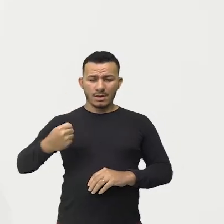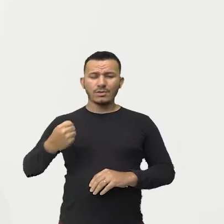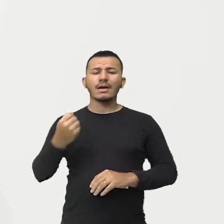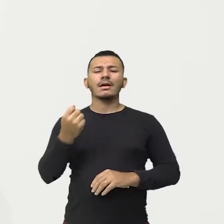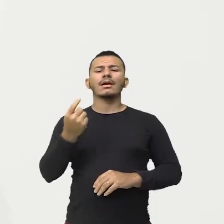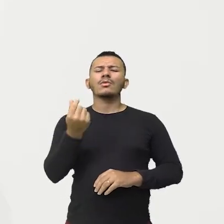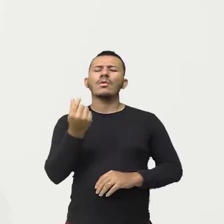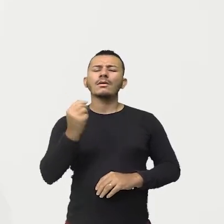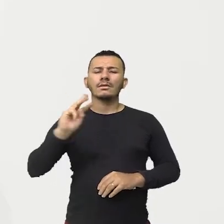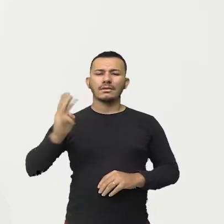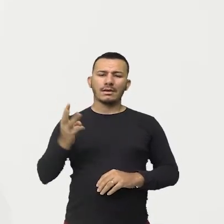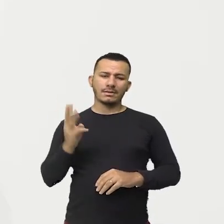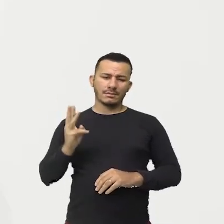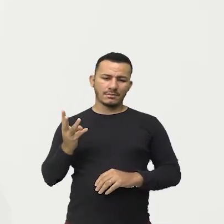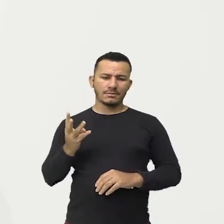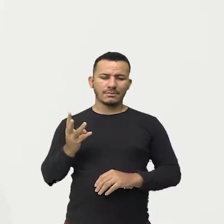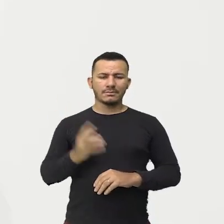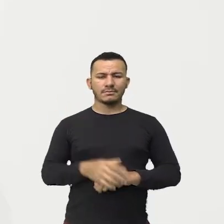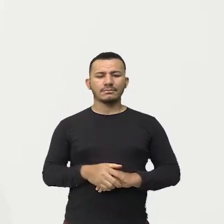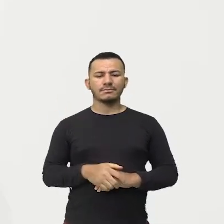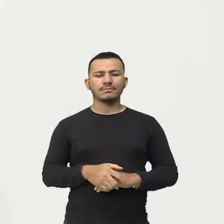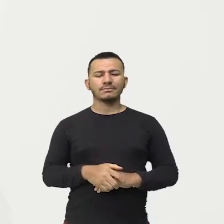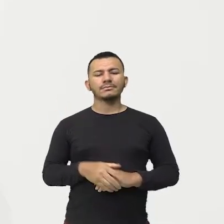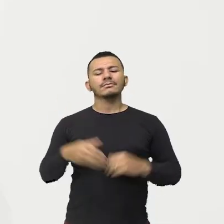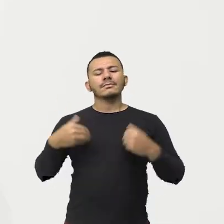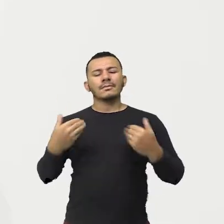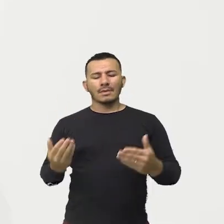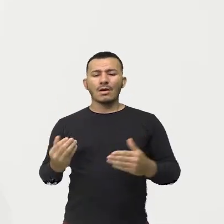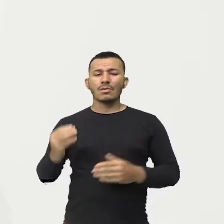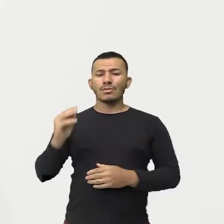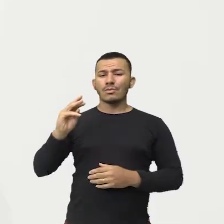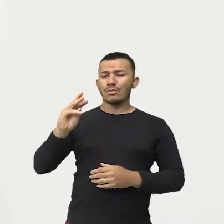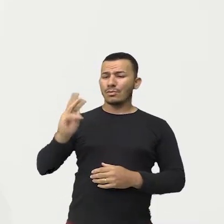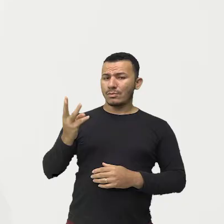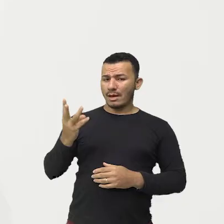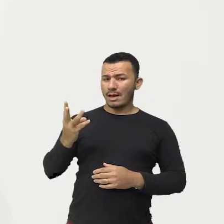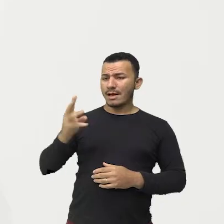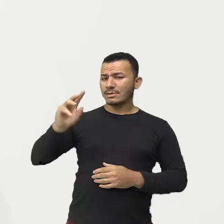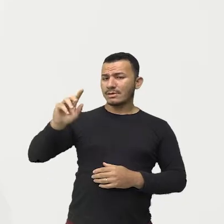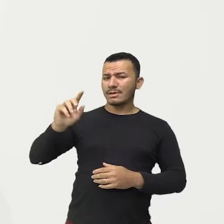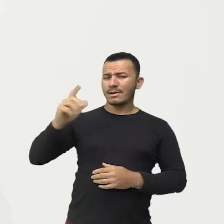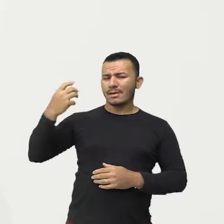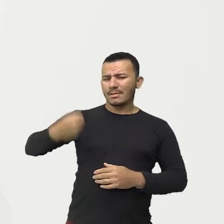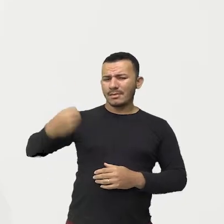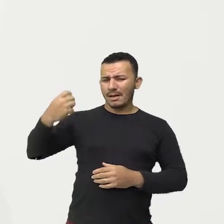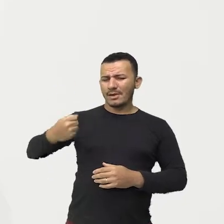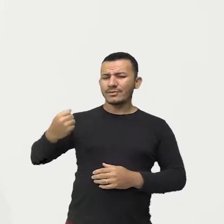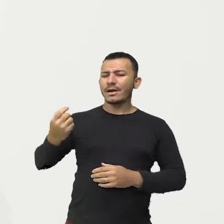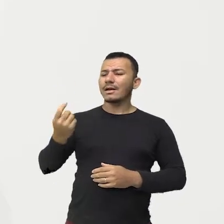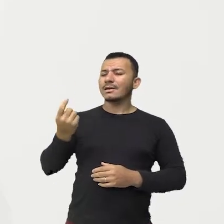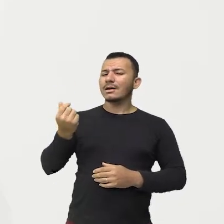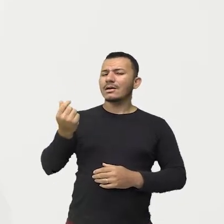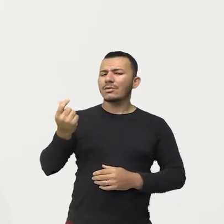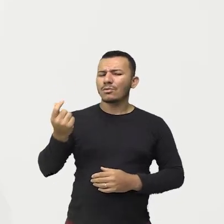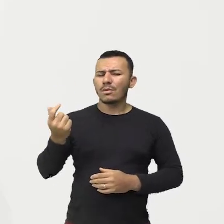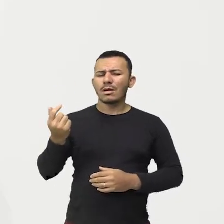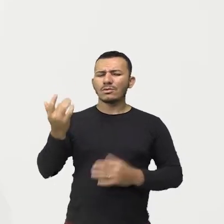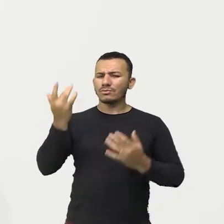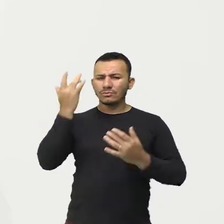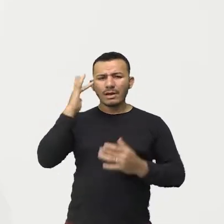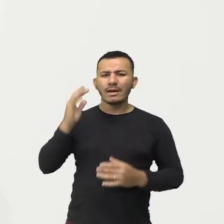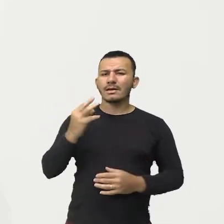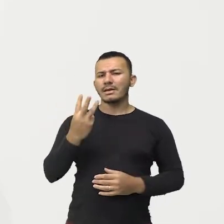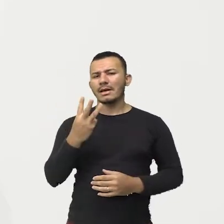leite custa R$3. Se eu quero saber o valor para uma determinada quantidade, que eu não sei qual